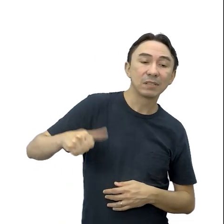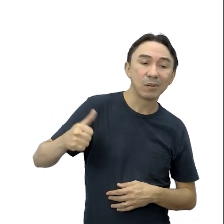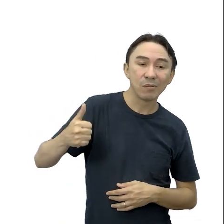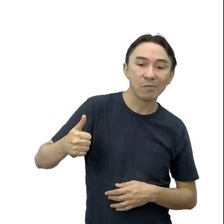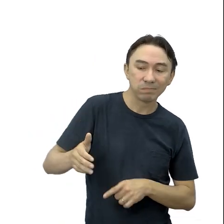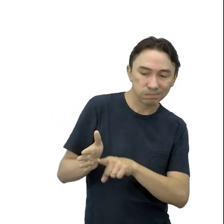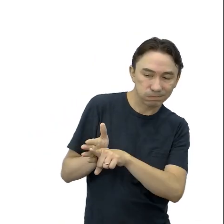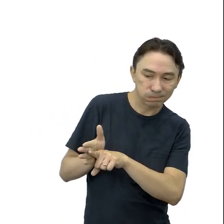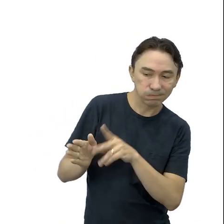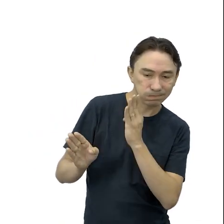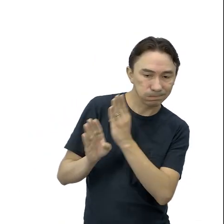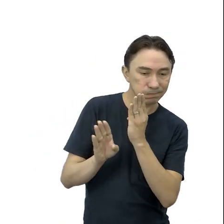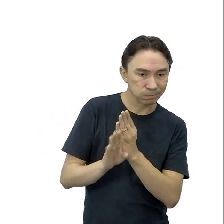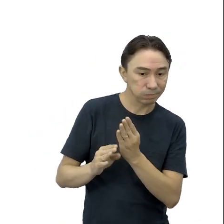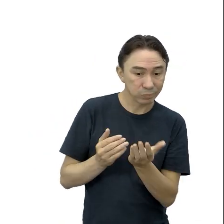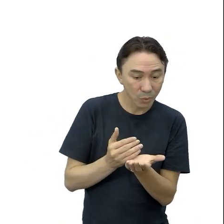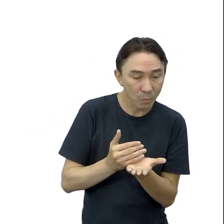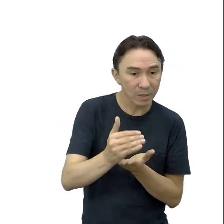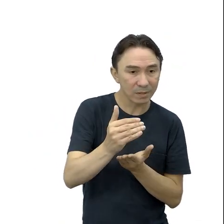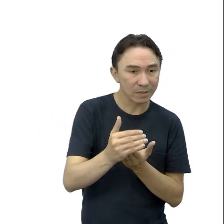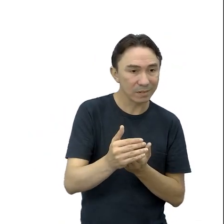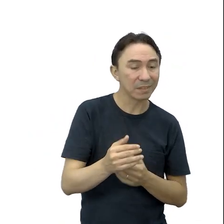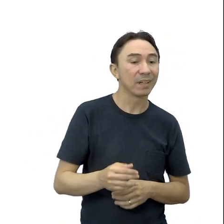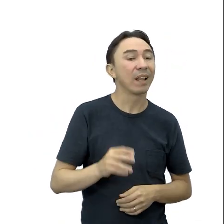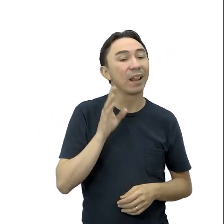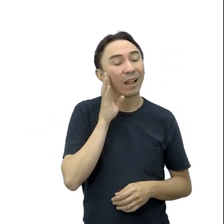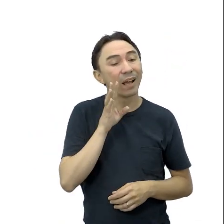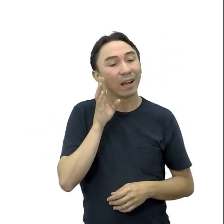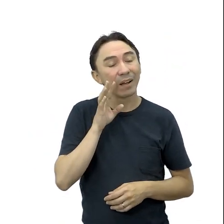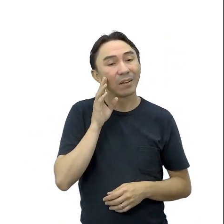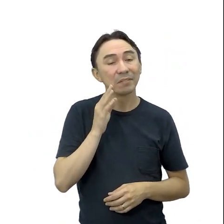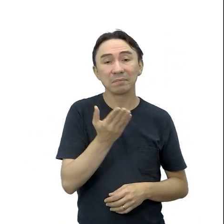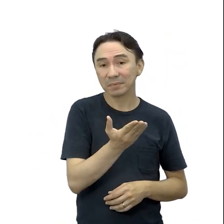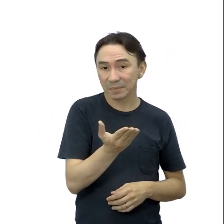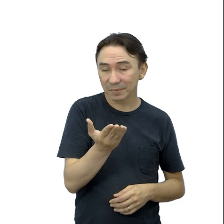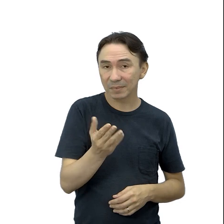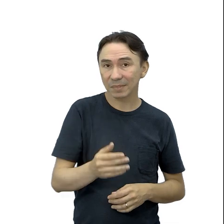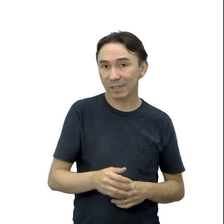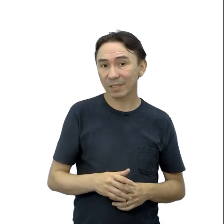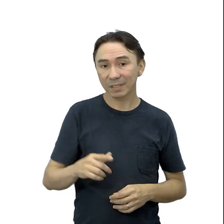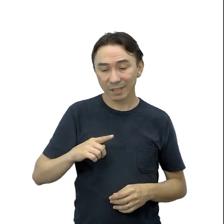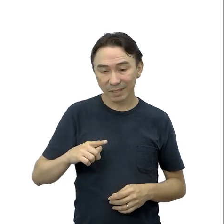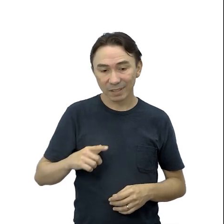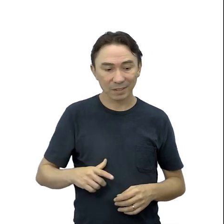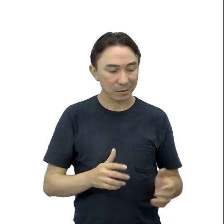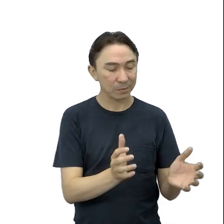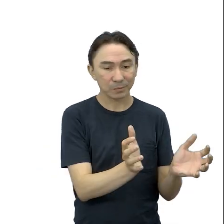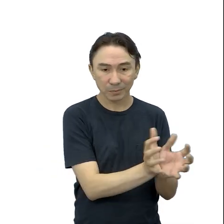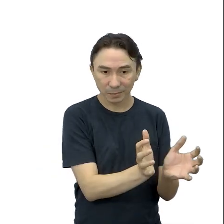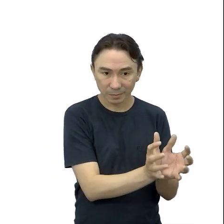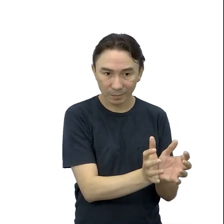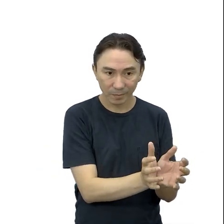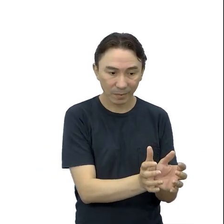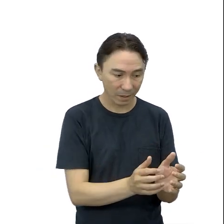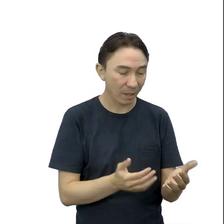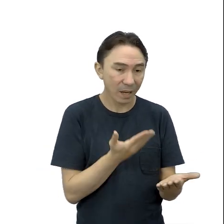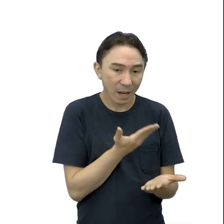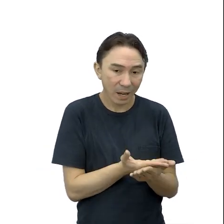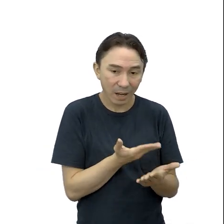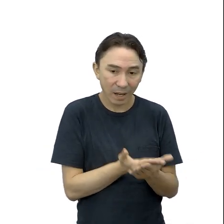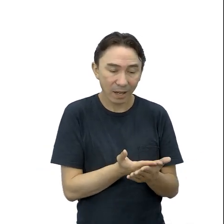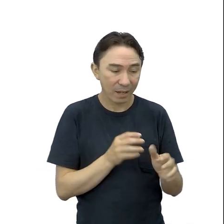É bacana aqui, professores, porque vocês veem das turmas que vocês ministram aula, ou ministraram aula